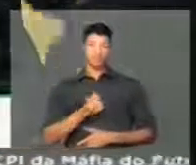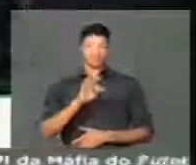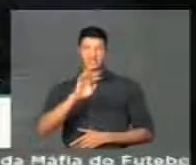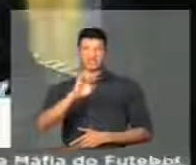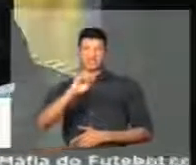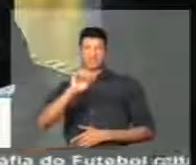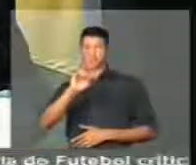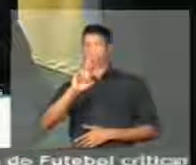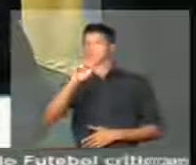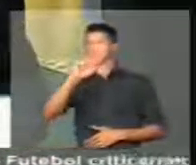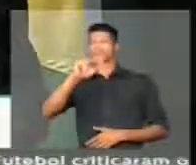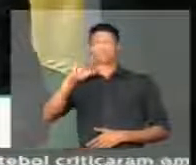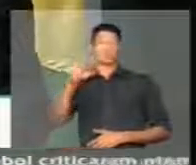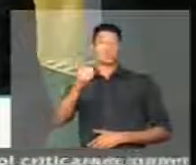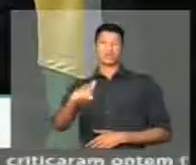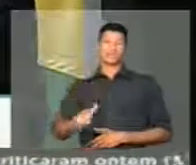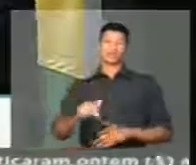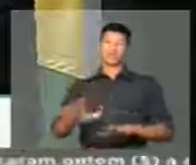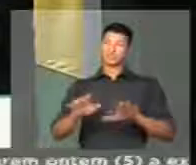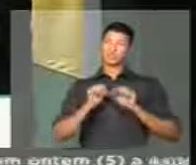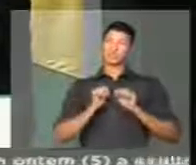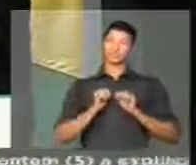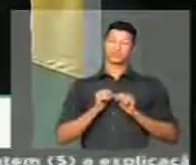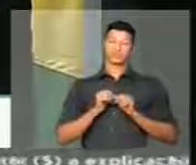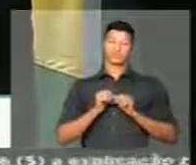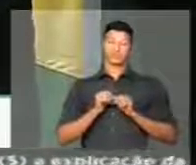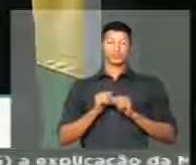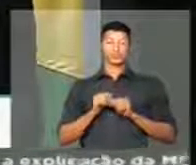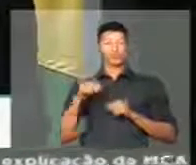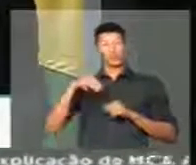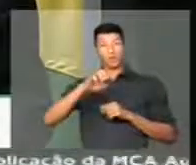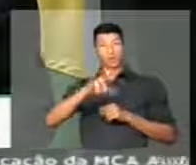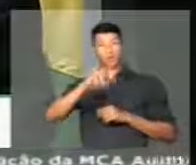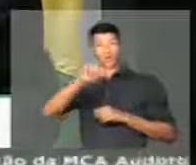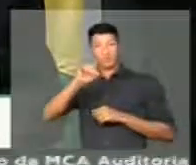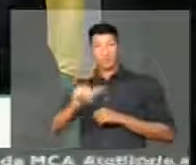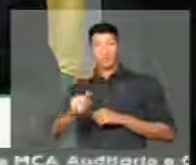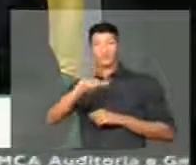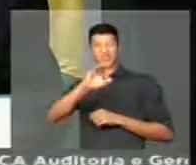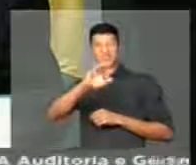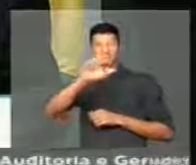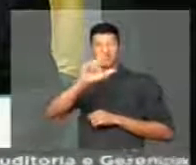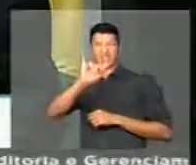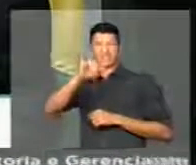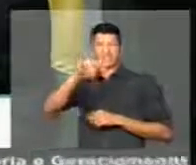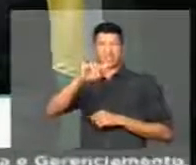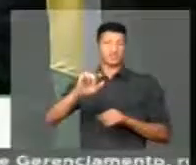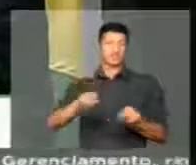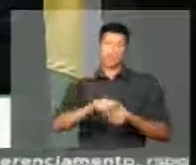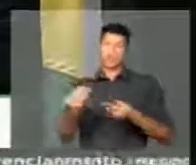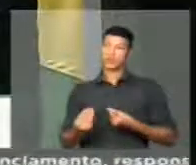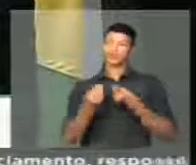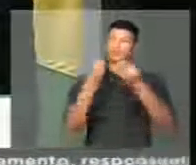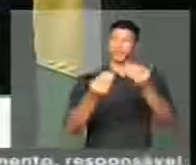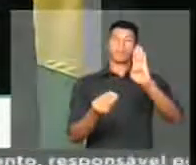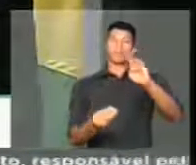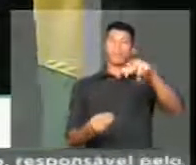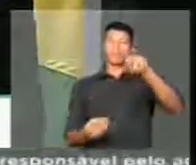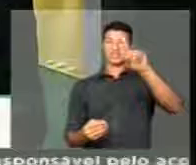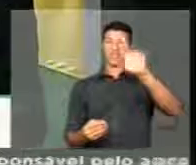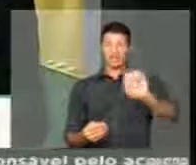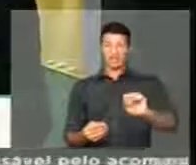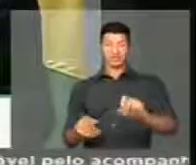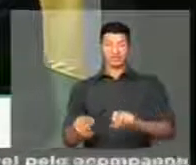nunca teve. Captou no mercado a taxa Selic, aplicou no